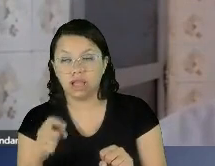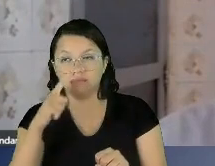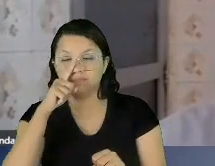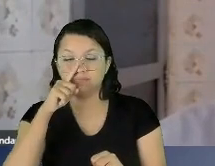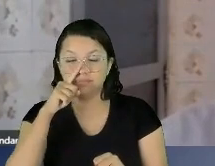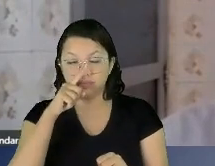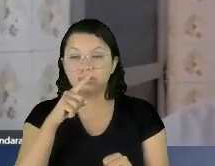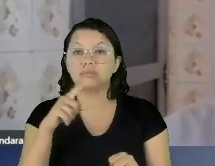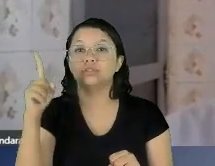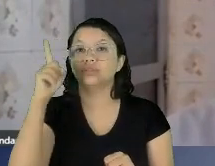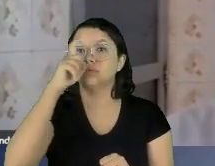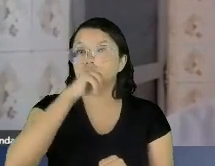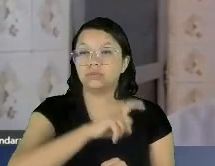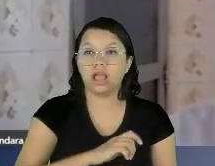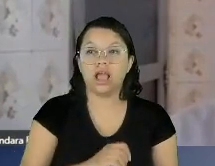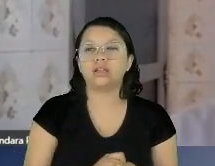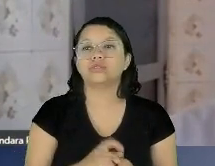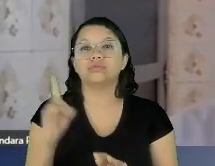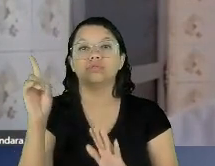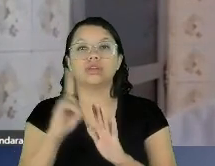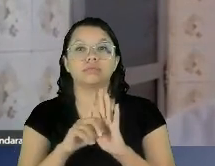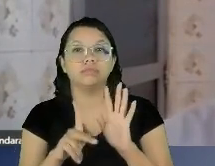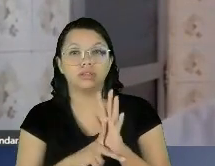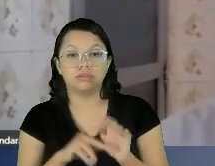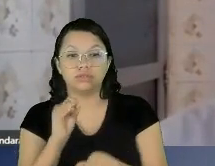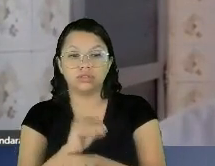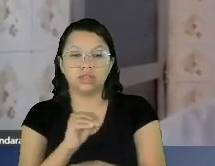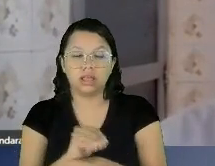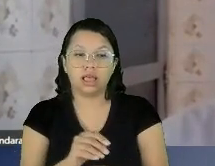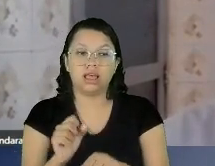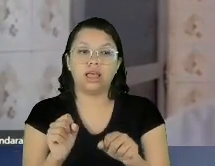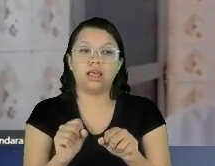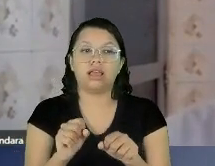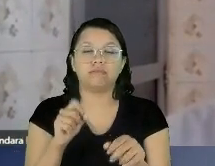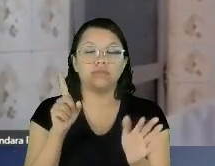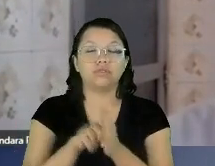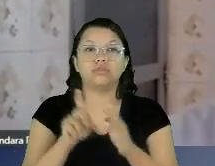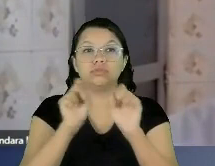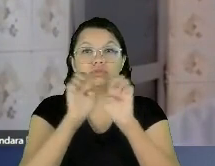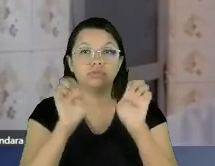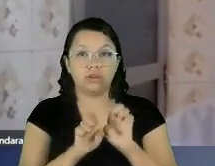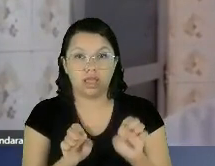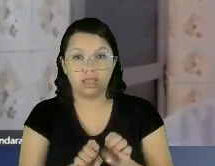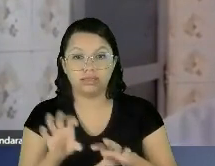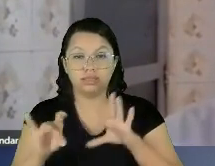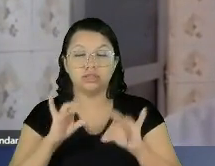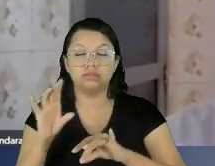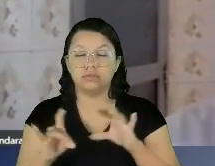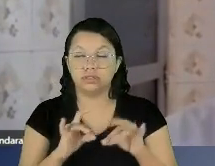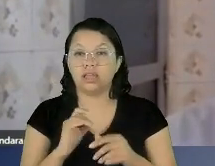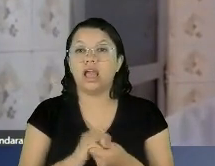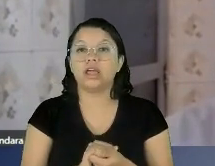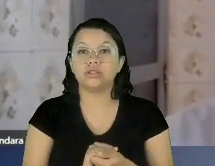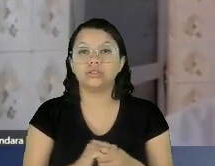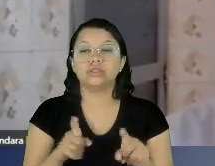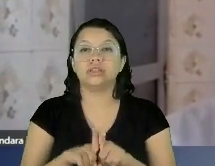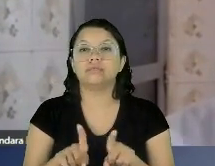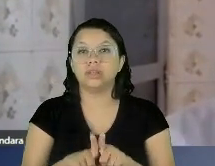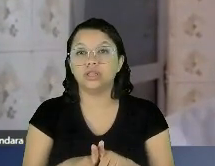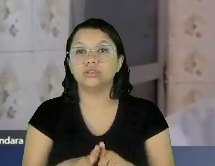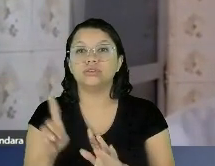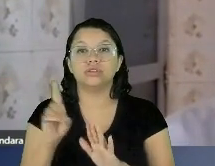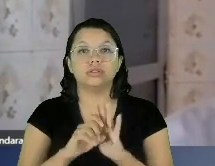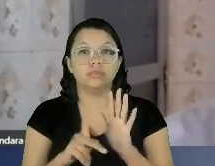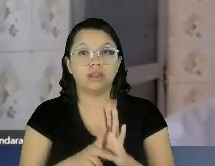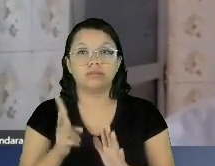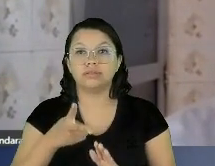riscos sistêmicos aqui, da dificuldade do direito penal de tratar questões estruturais e da seletividade racial e de classe do